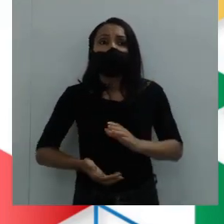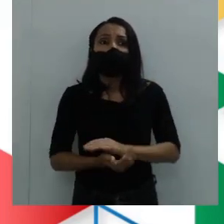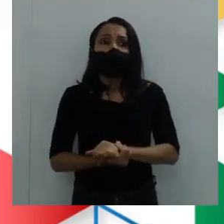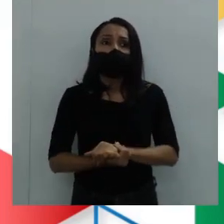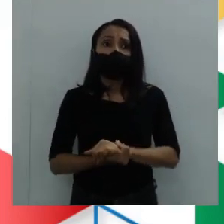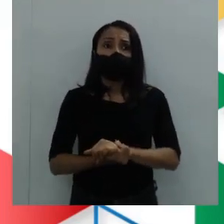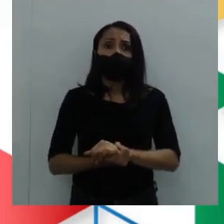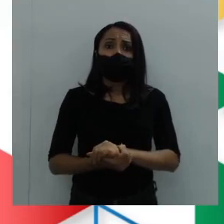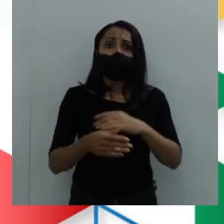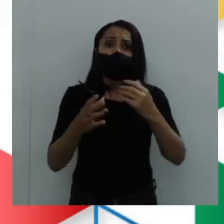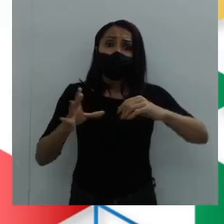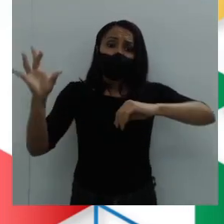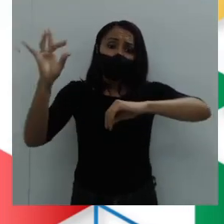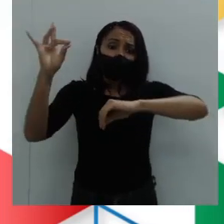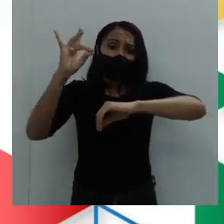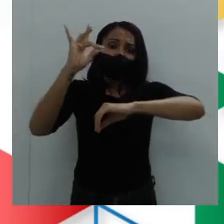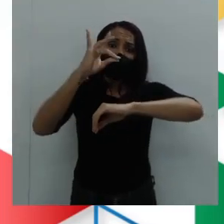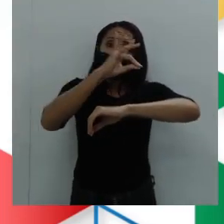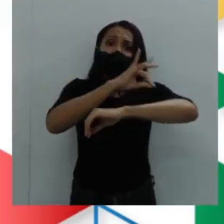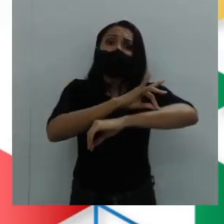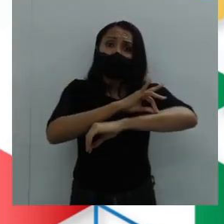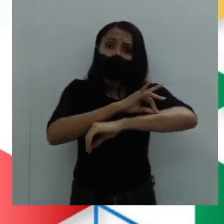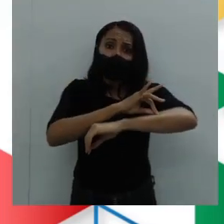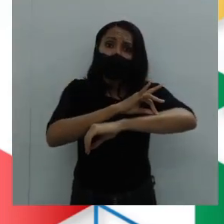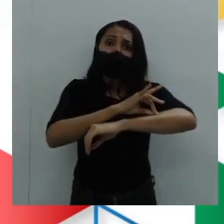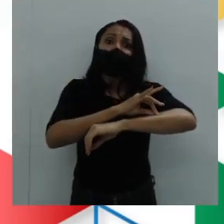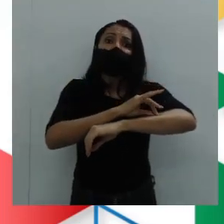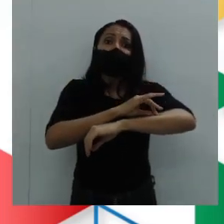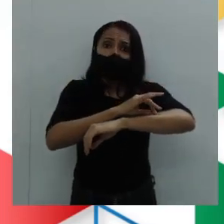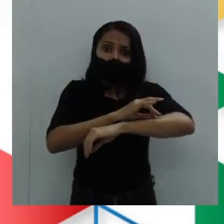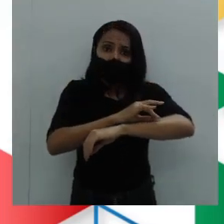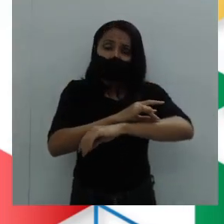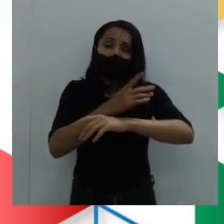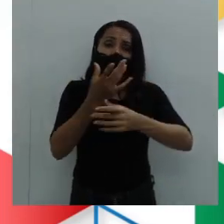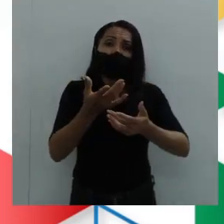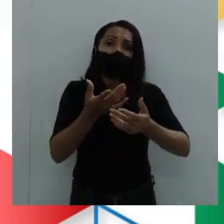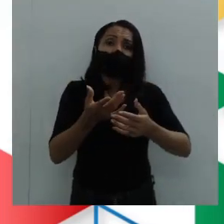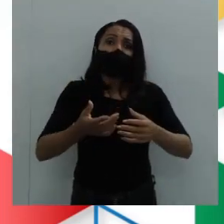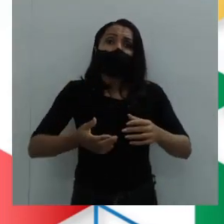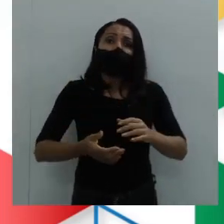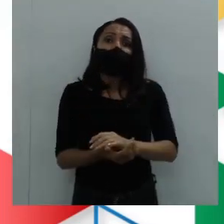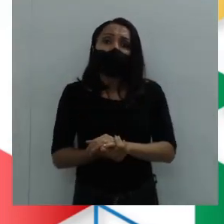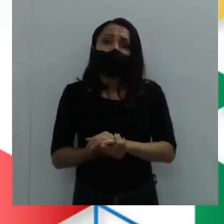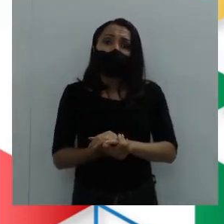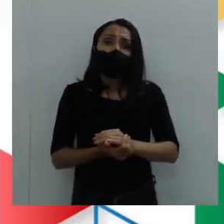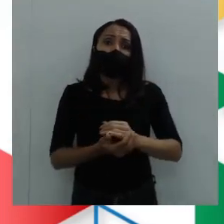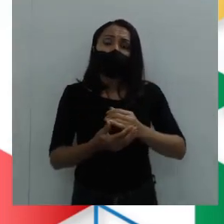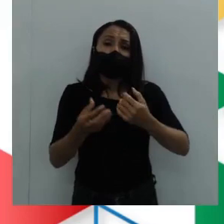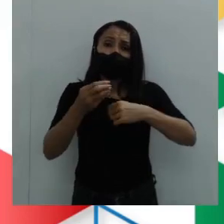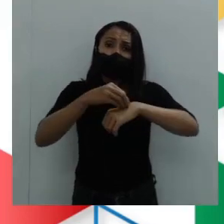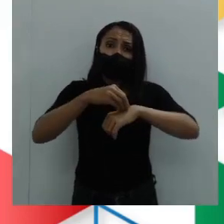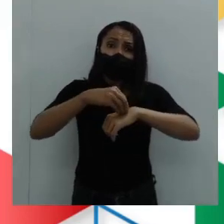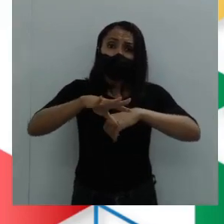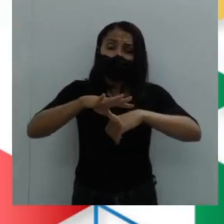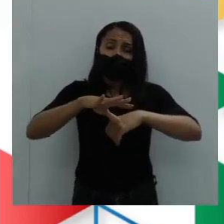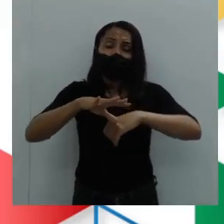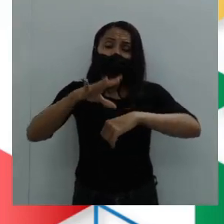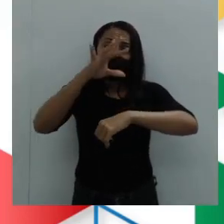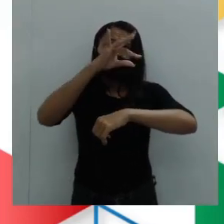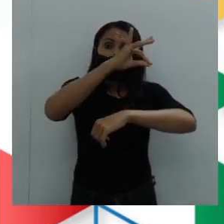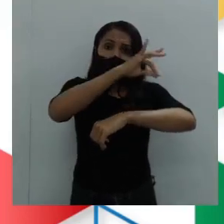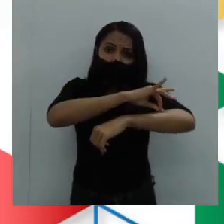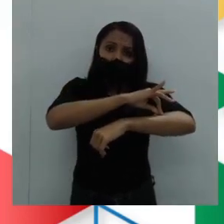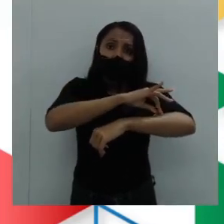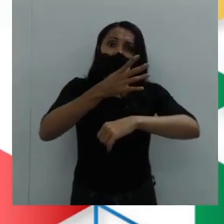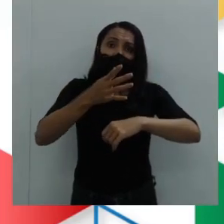proliferação de insetos que são nocivos, que são transmissores de doenças. A gente tem aí a dengue, né? A